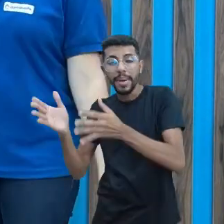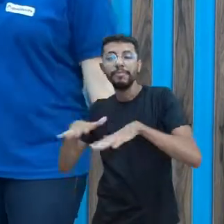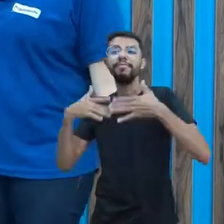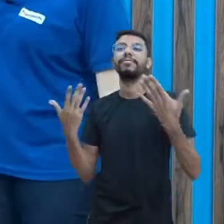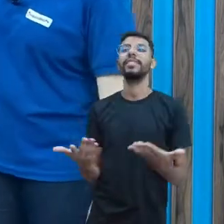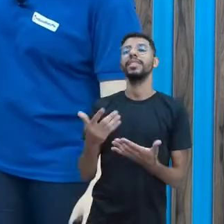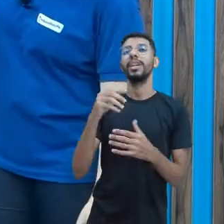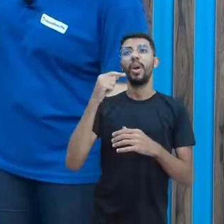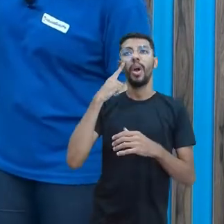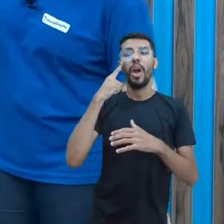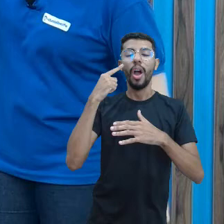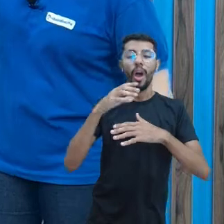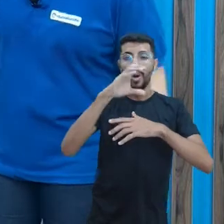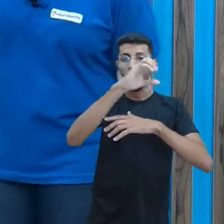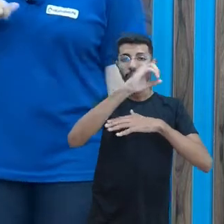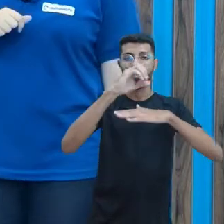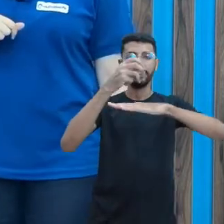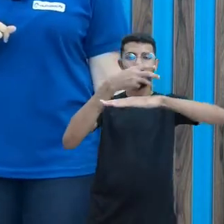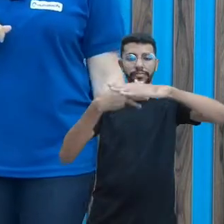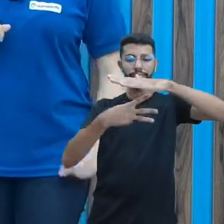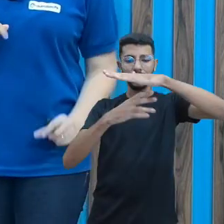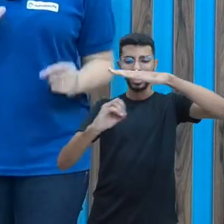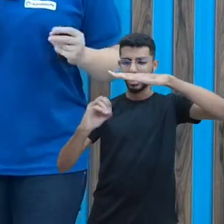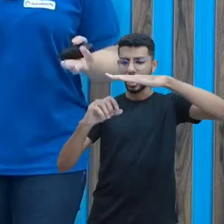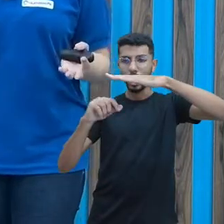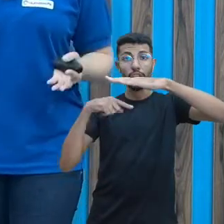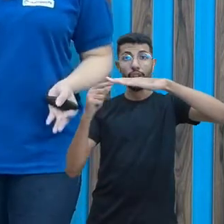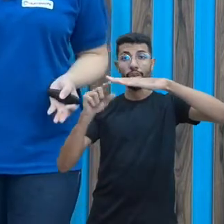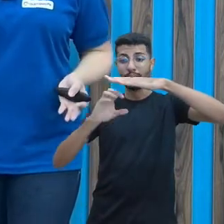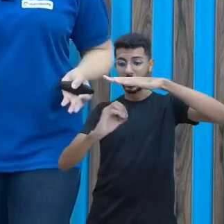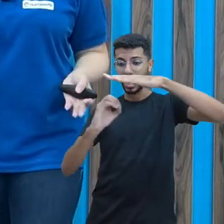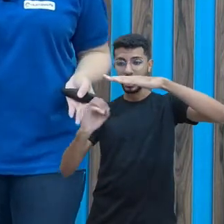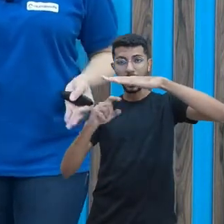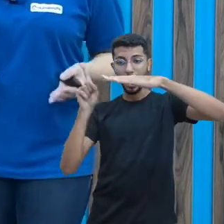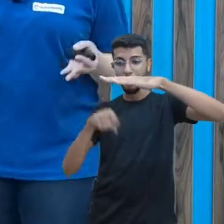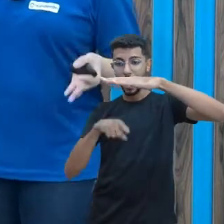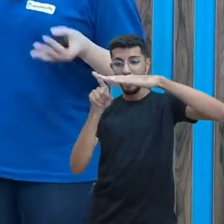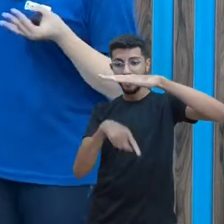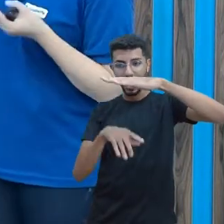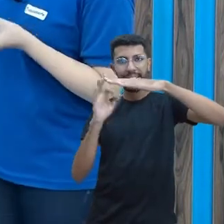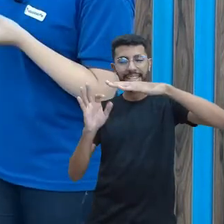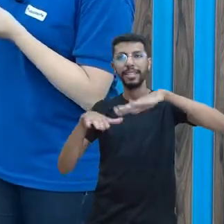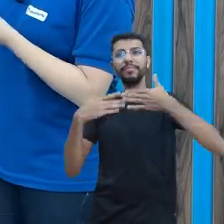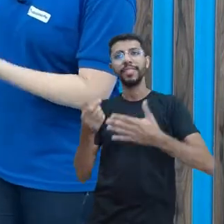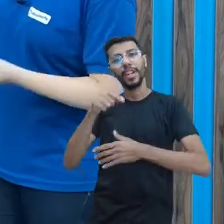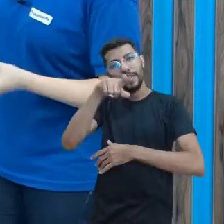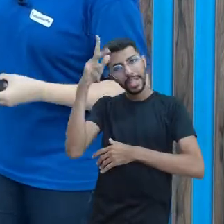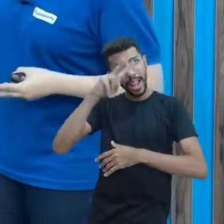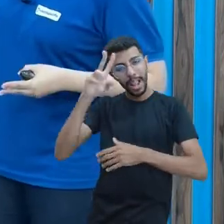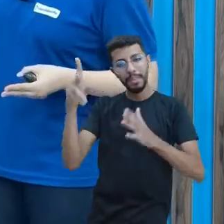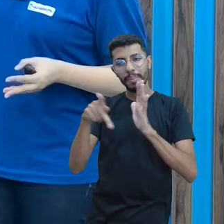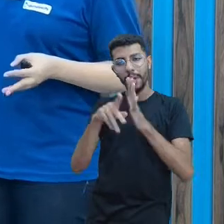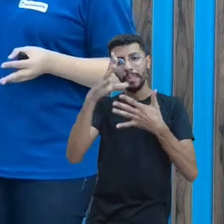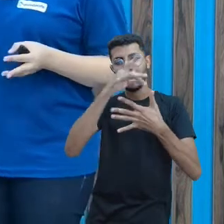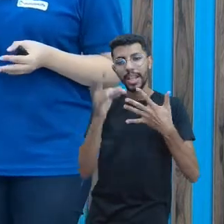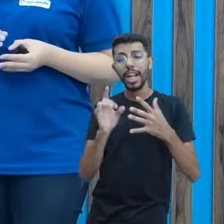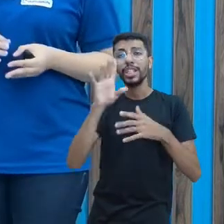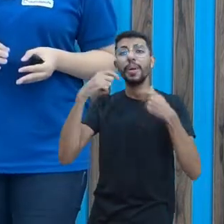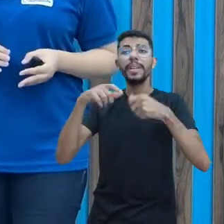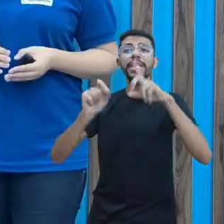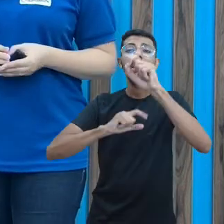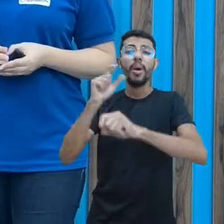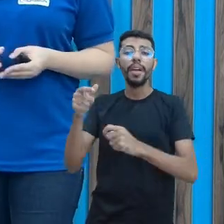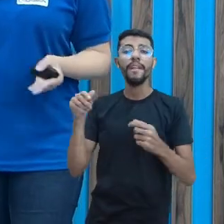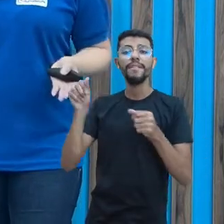ó. E os zerinhos estão lá no sinal de porcentagem. Então, se você já lembra desse detalhe, basta você fazer a multiplicação pelo primeiro valor